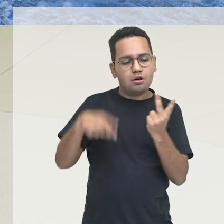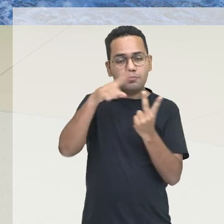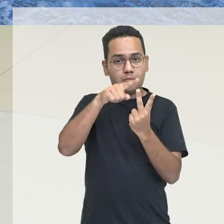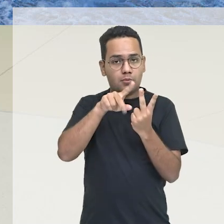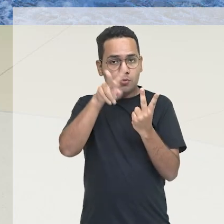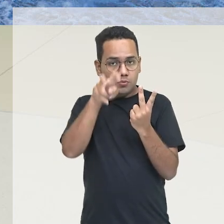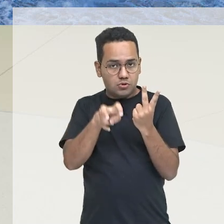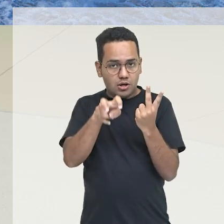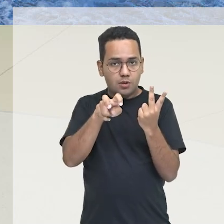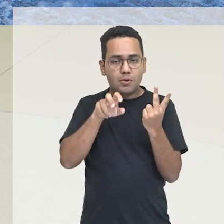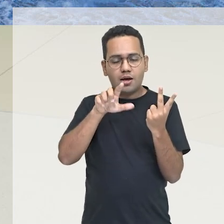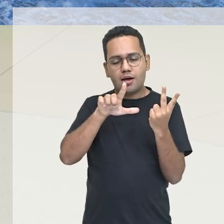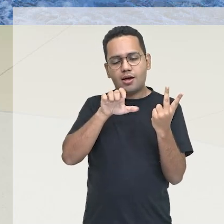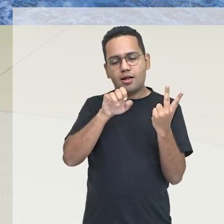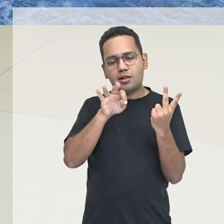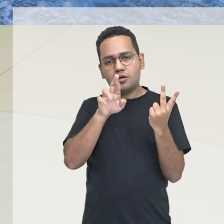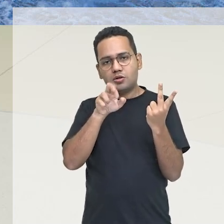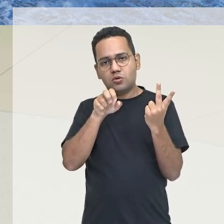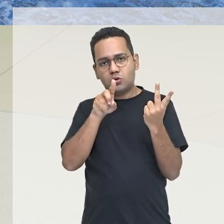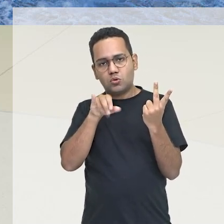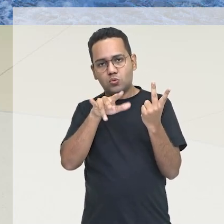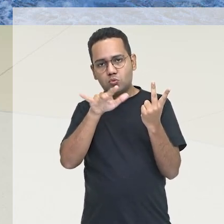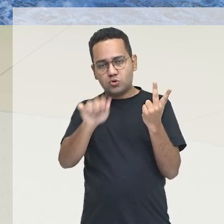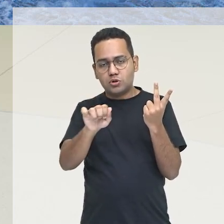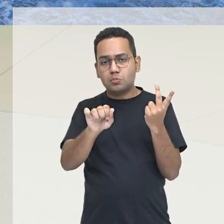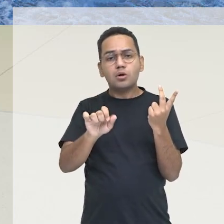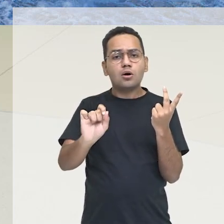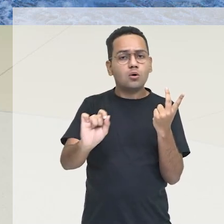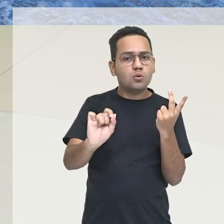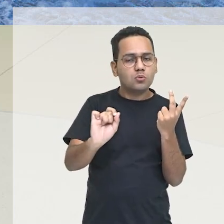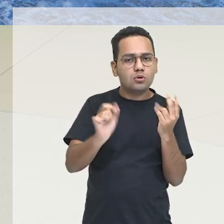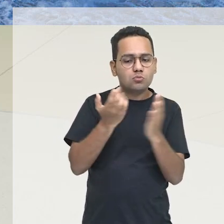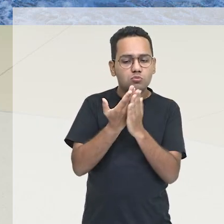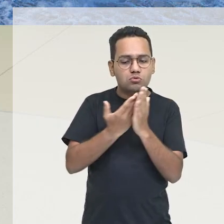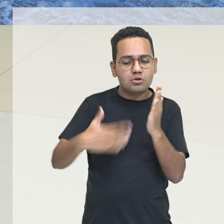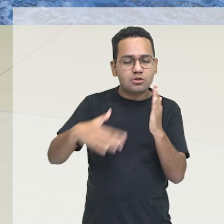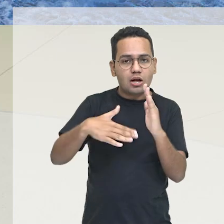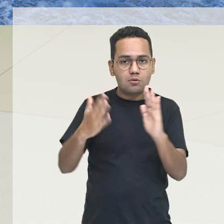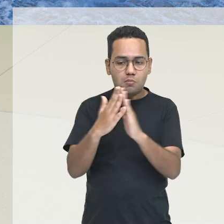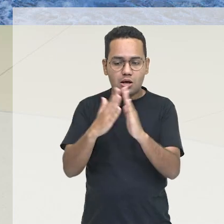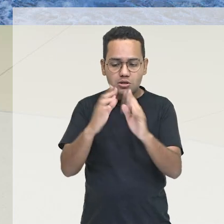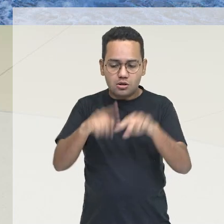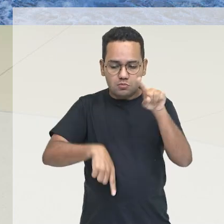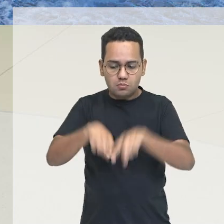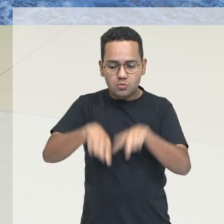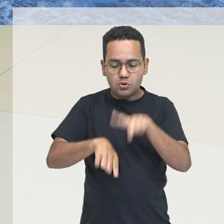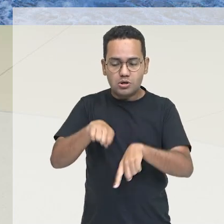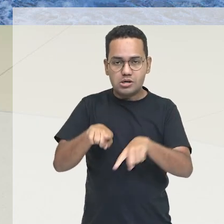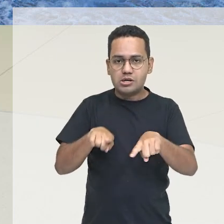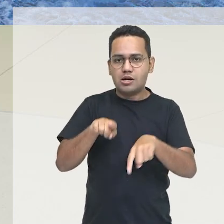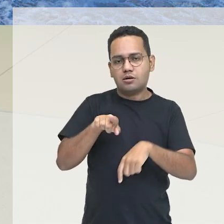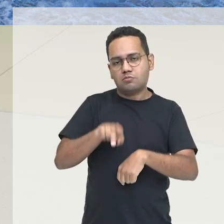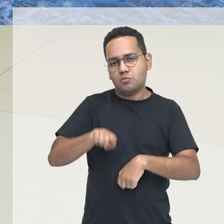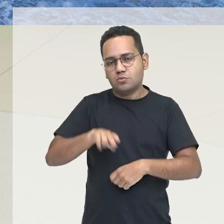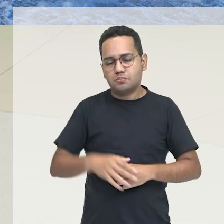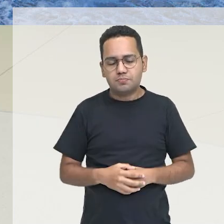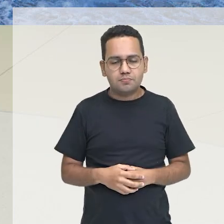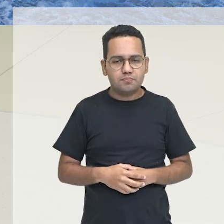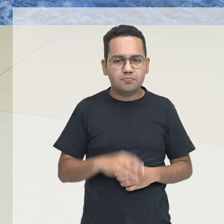dispositivos que estão dentro de casa. Vamos lá analisar com esse vídeo. Presta atenção aí